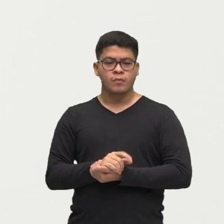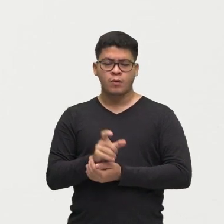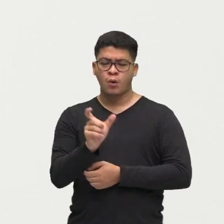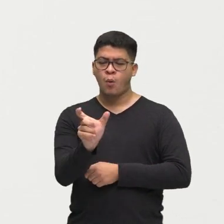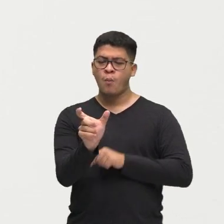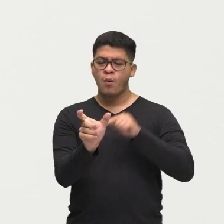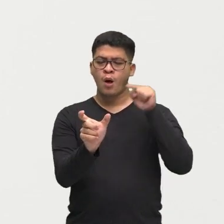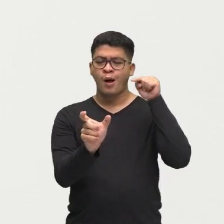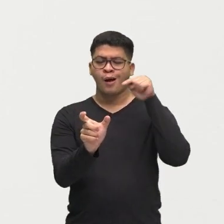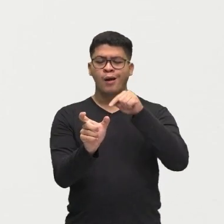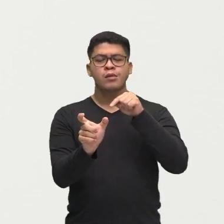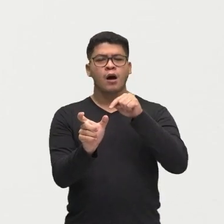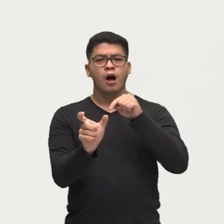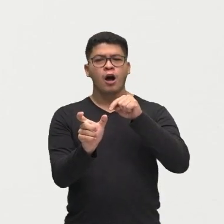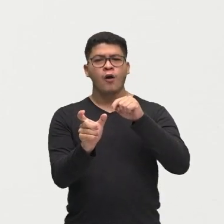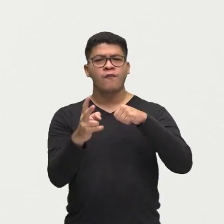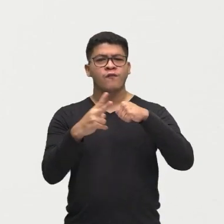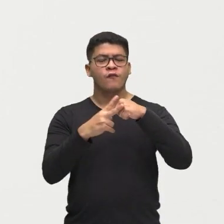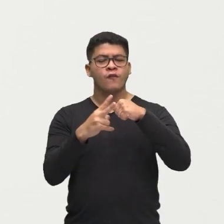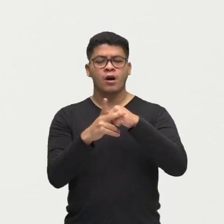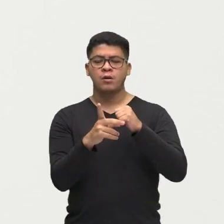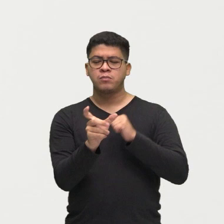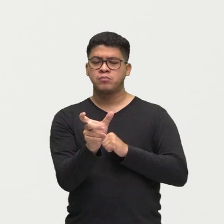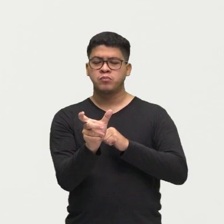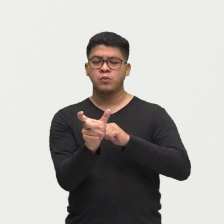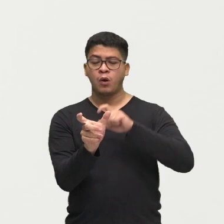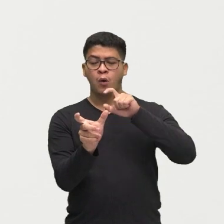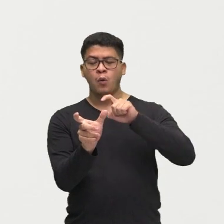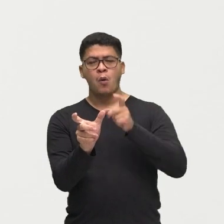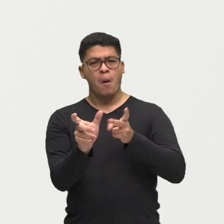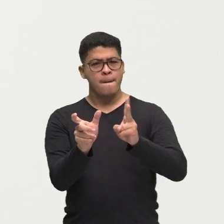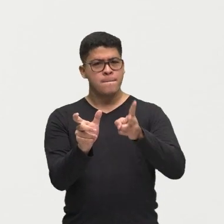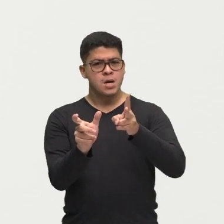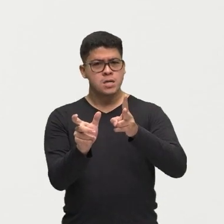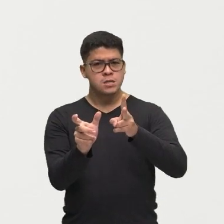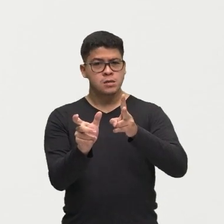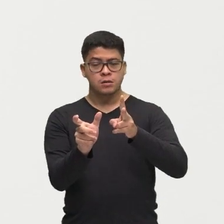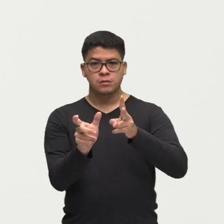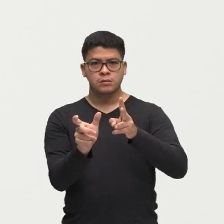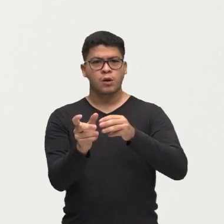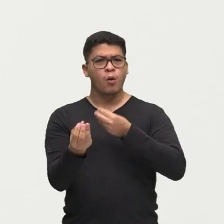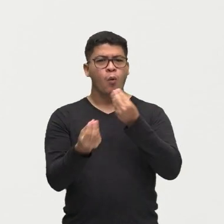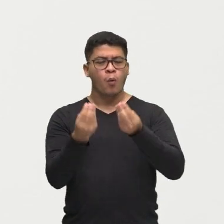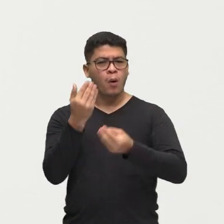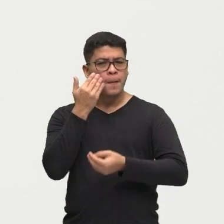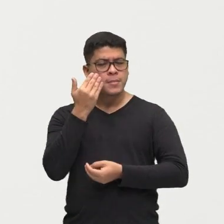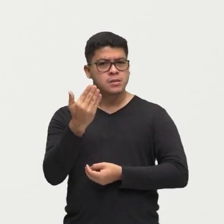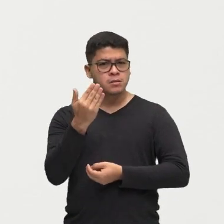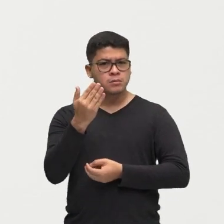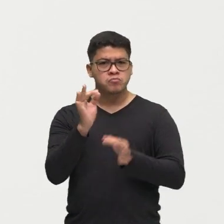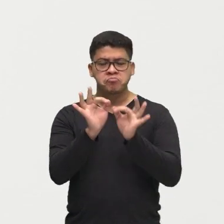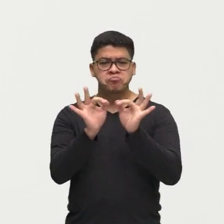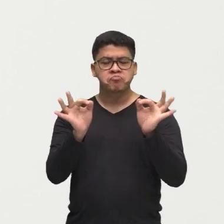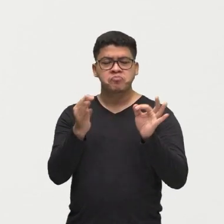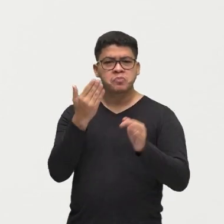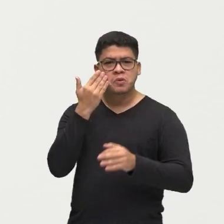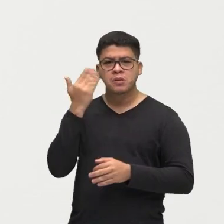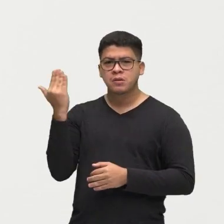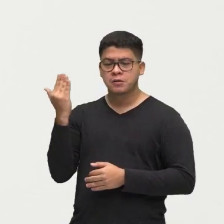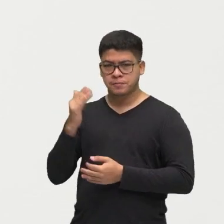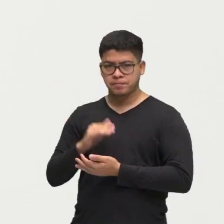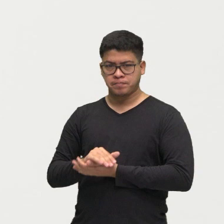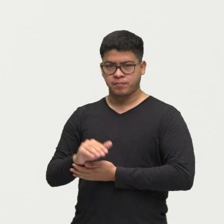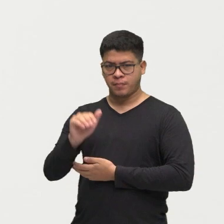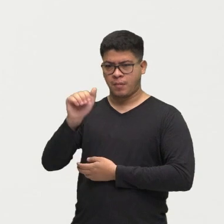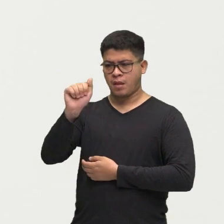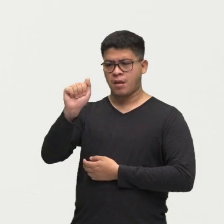usando a forma correta do verbo principal aqui, que no caso é o verbo sleep. Será que é na letra A que vai ficar